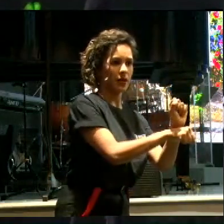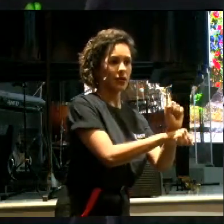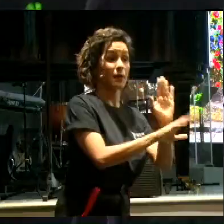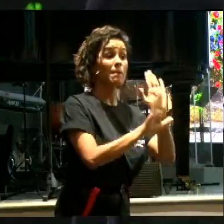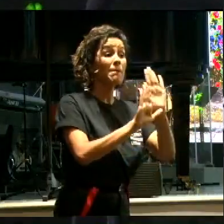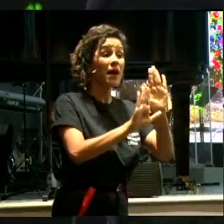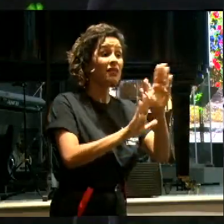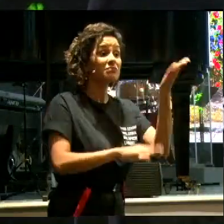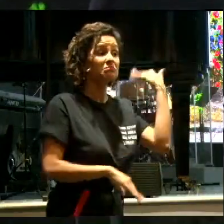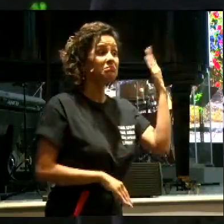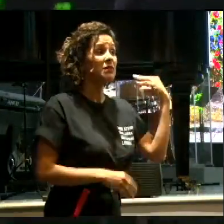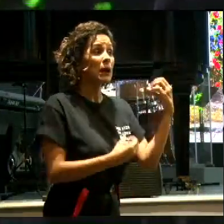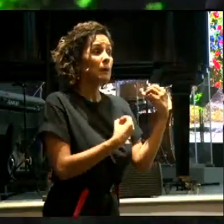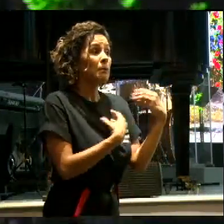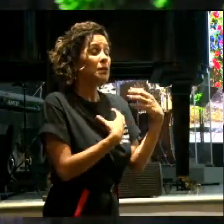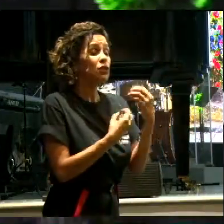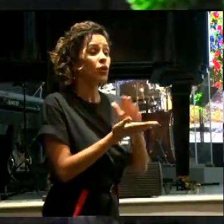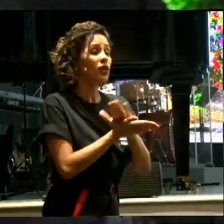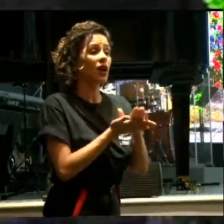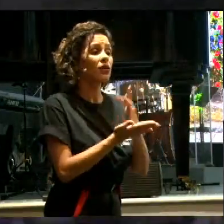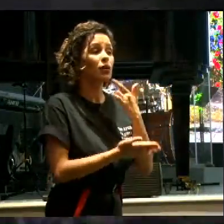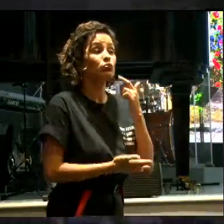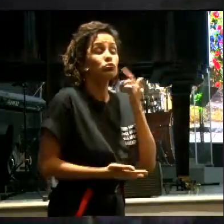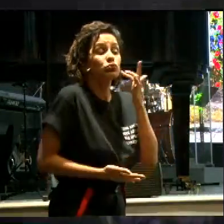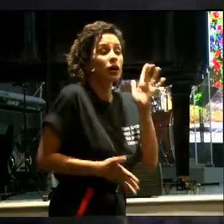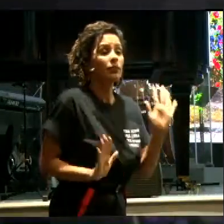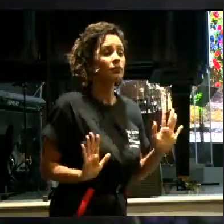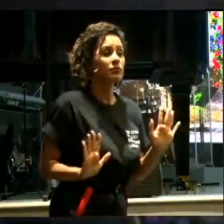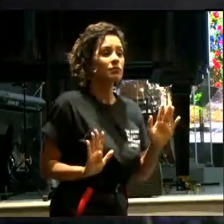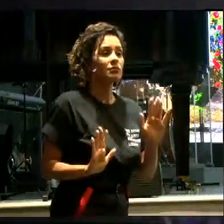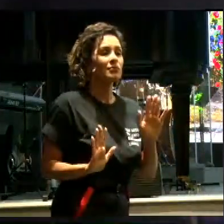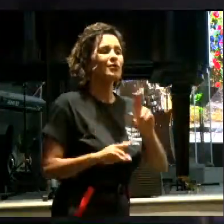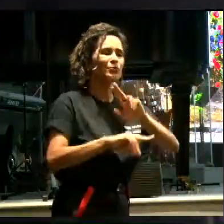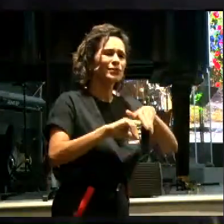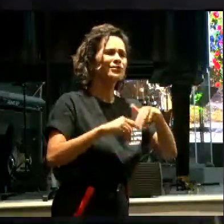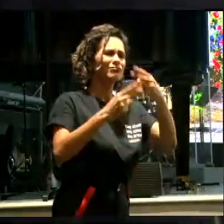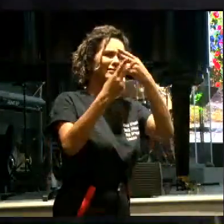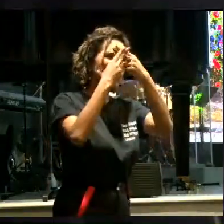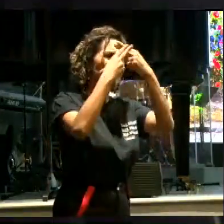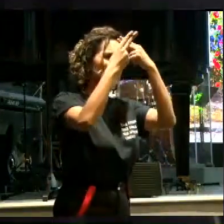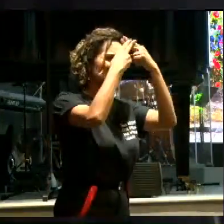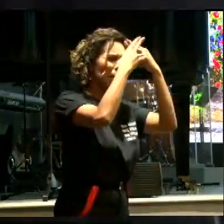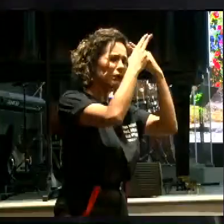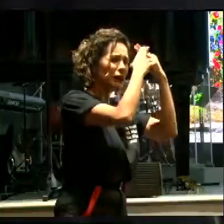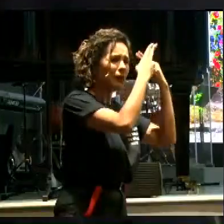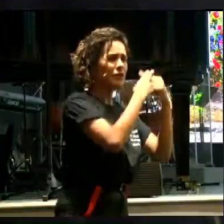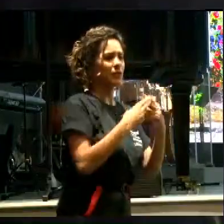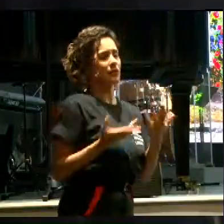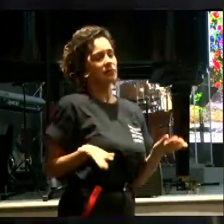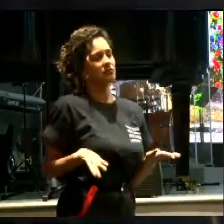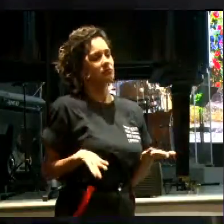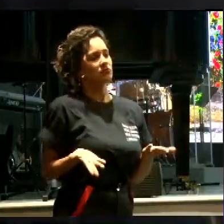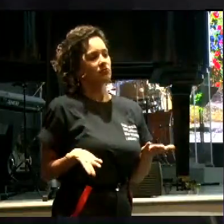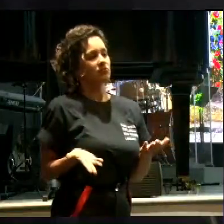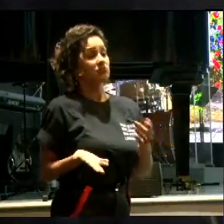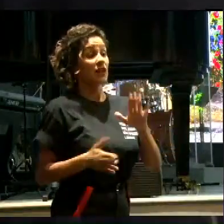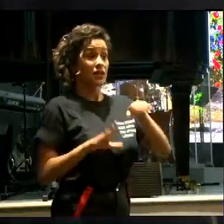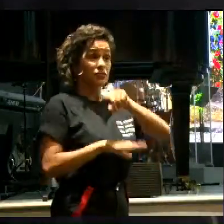Como talvez você está cheia de traumas aí que foi gerado e que você não sabe nem o porquê que foi. Você só sabe que você tem.